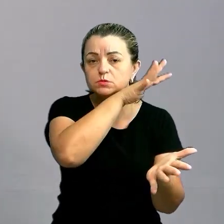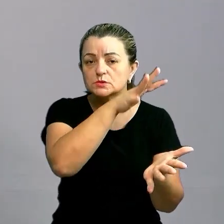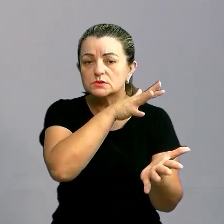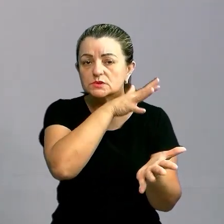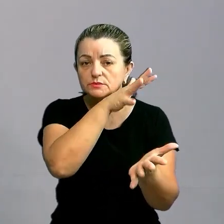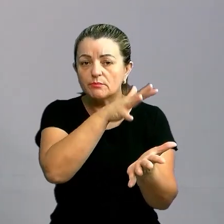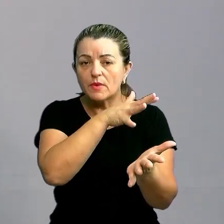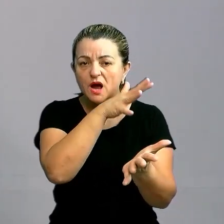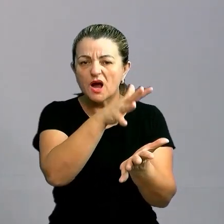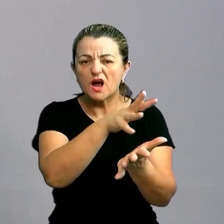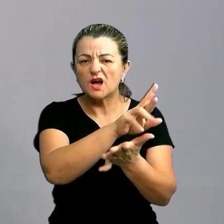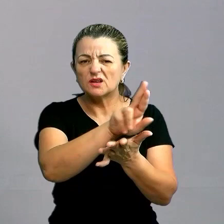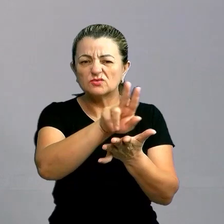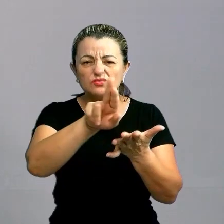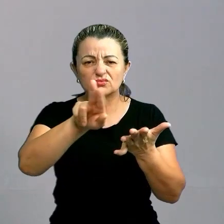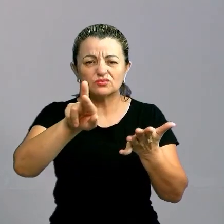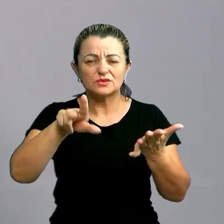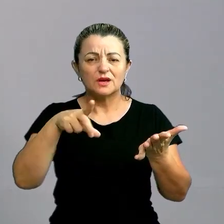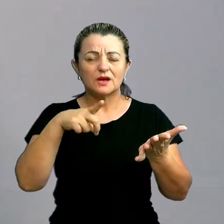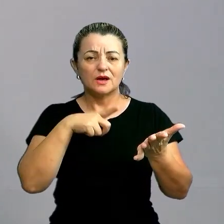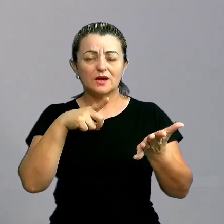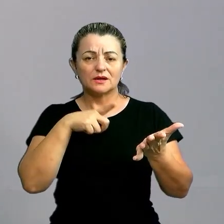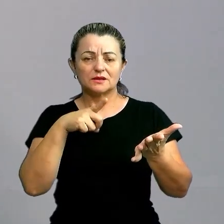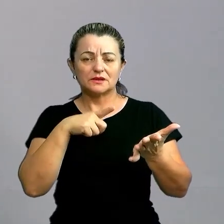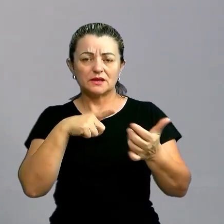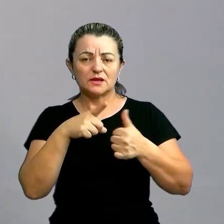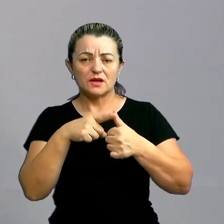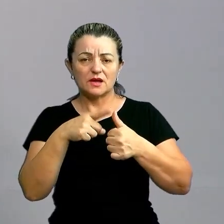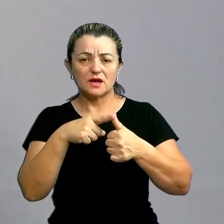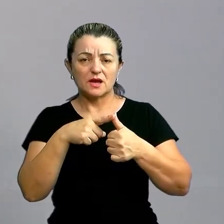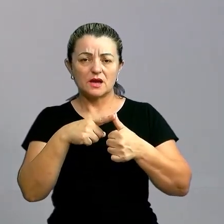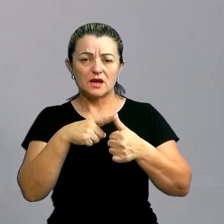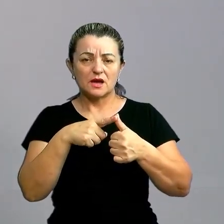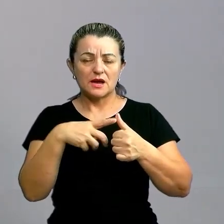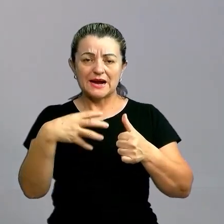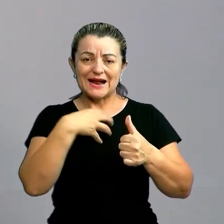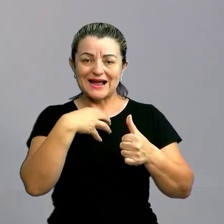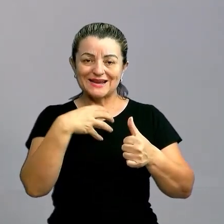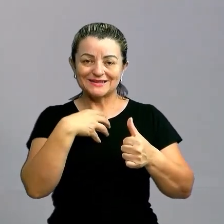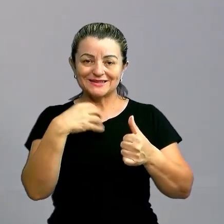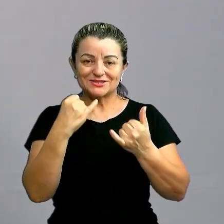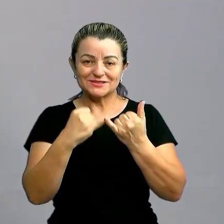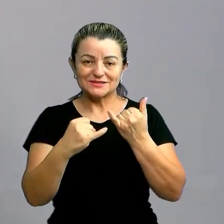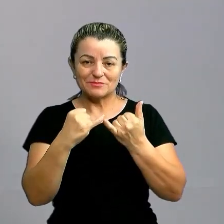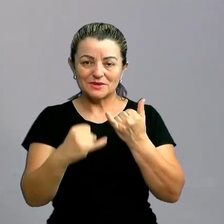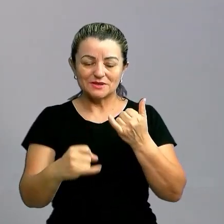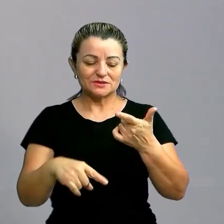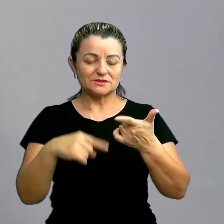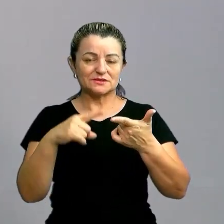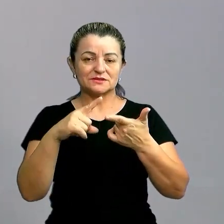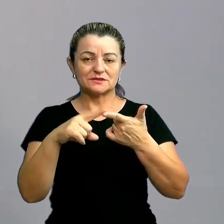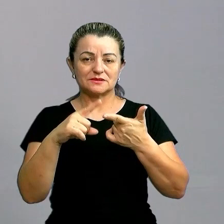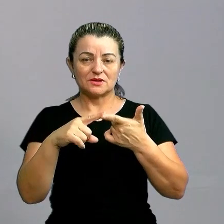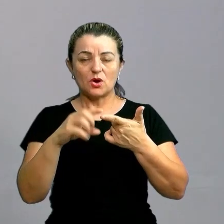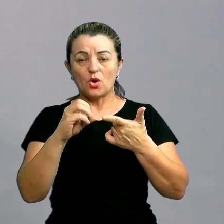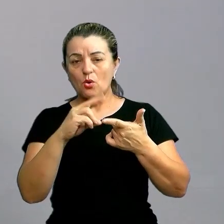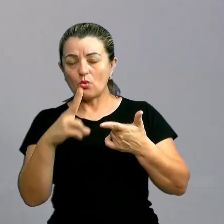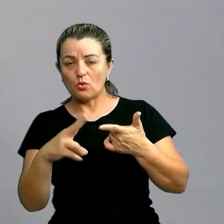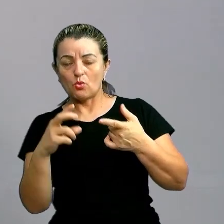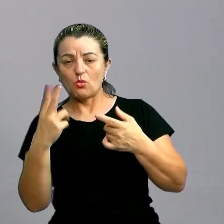e funcionamento semelhantes, iguais, e que são capazes de se